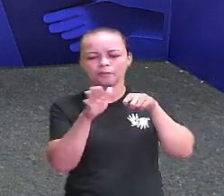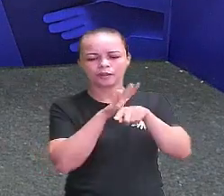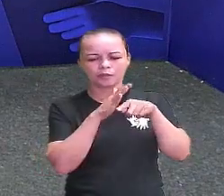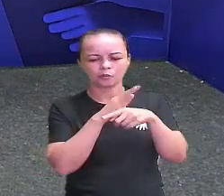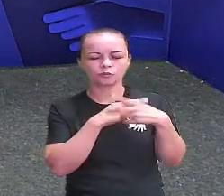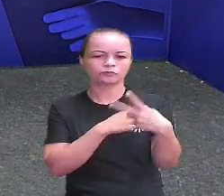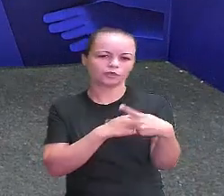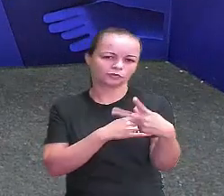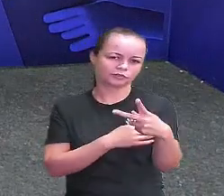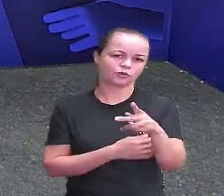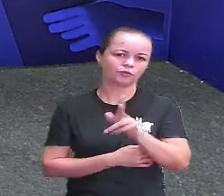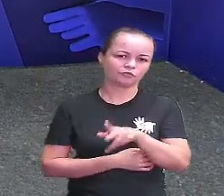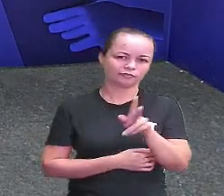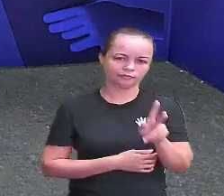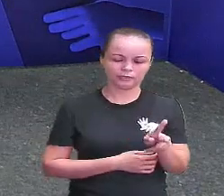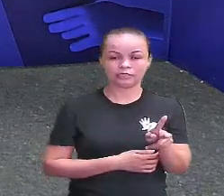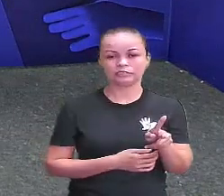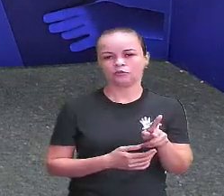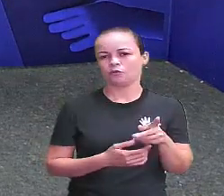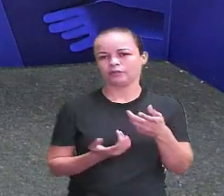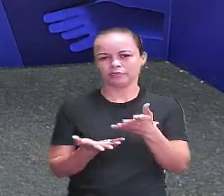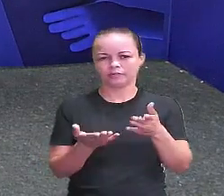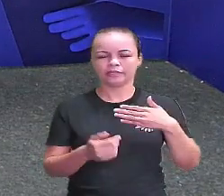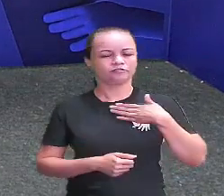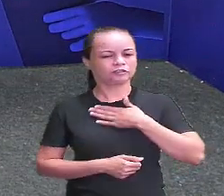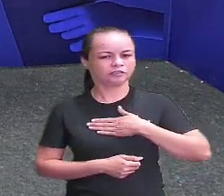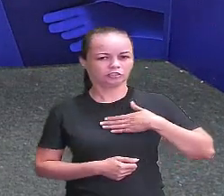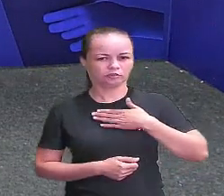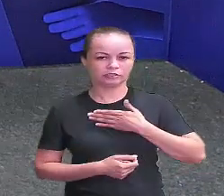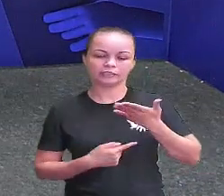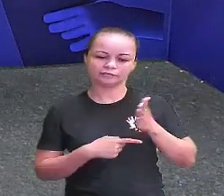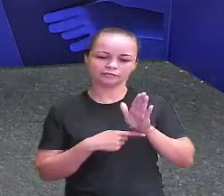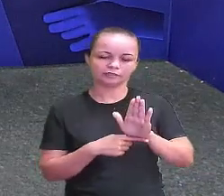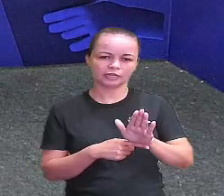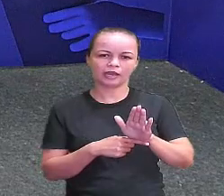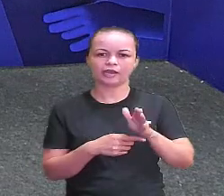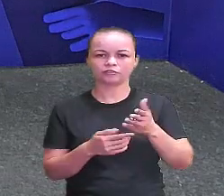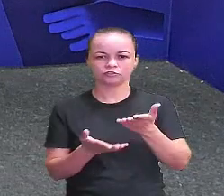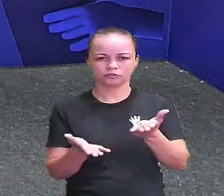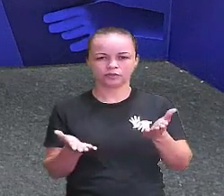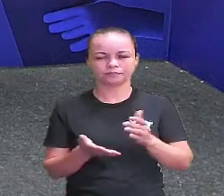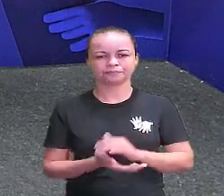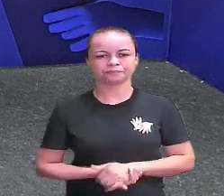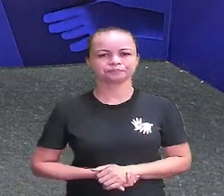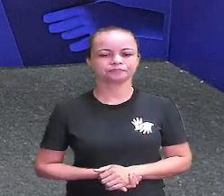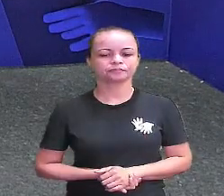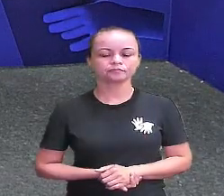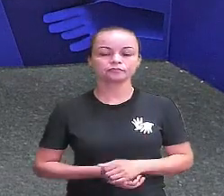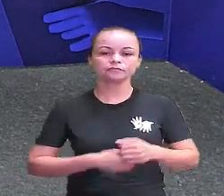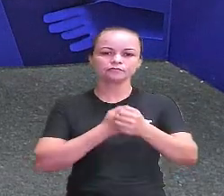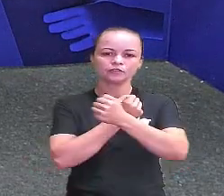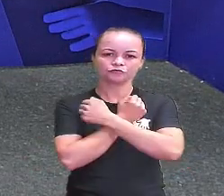professor, a sua professora, que eles terão a maior satisfação em tirar essa sua dúvida, tá certo? Um